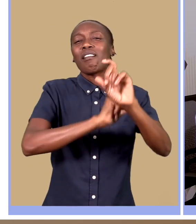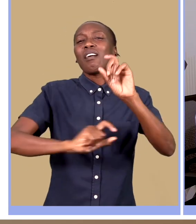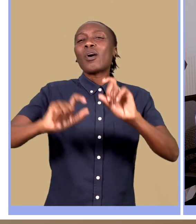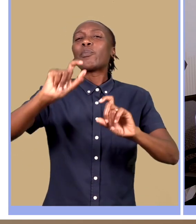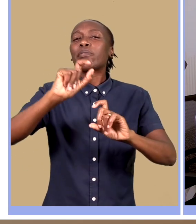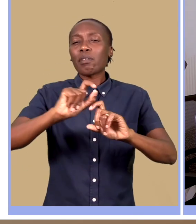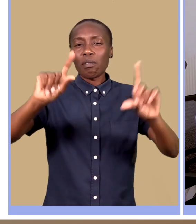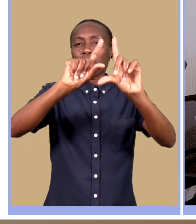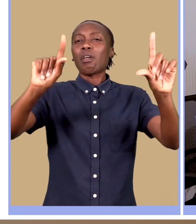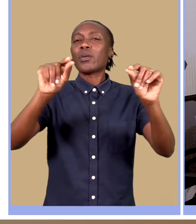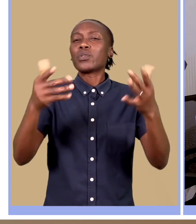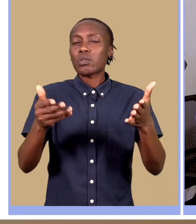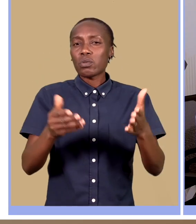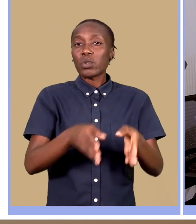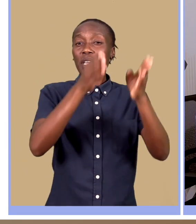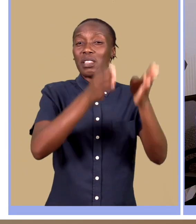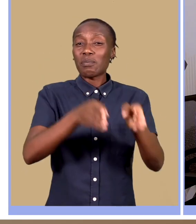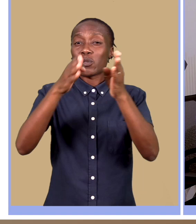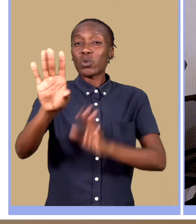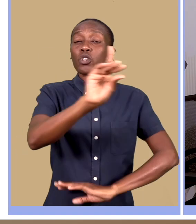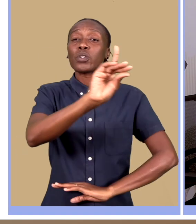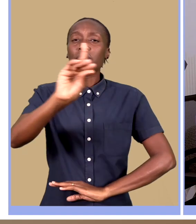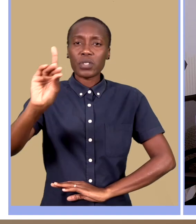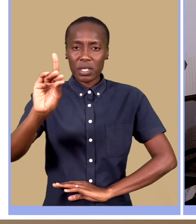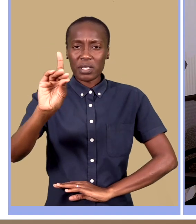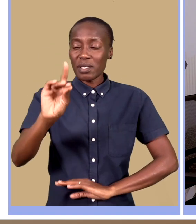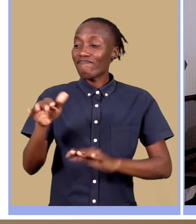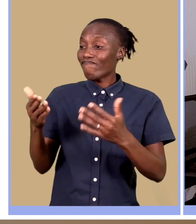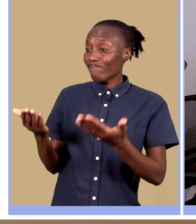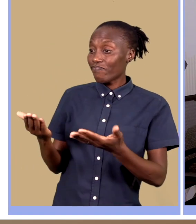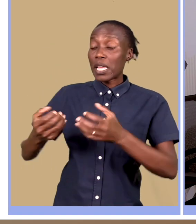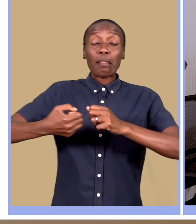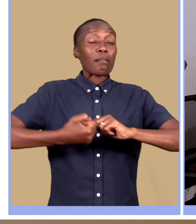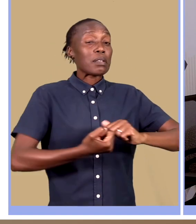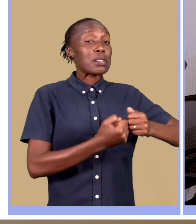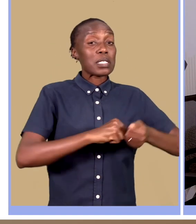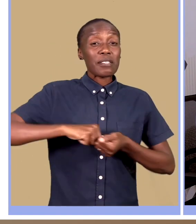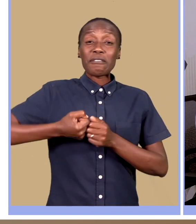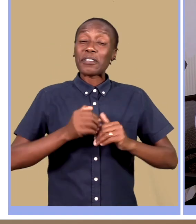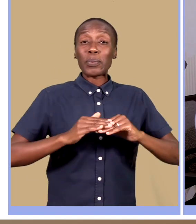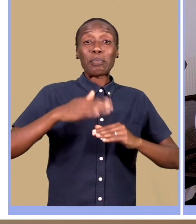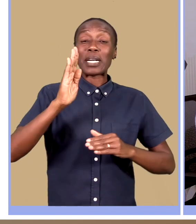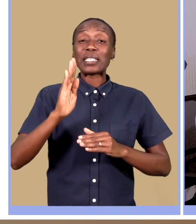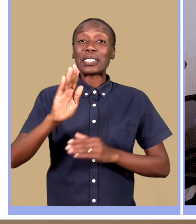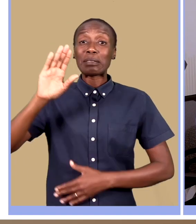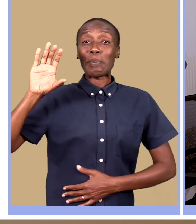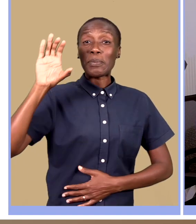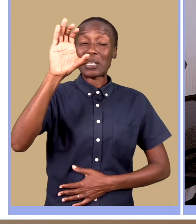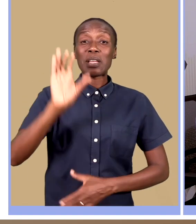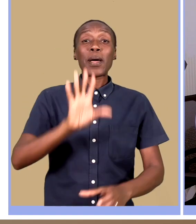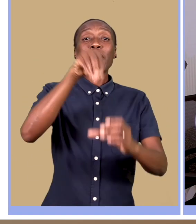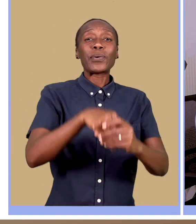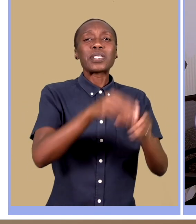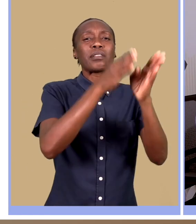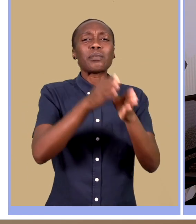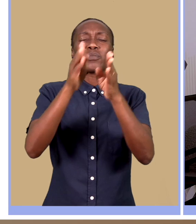esta componente relativa às pessoas com deficiências, porque ainda um grande desafio para o nosso país, para a inclusão